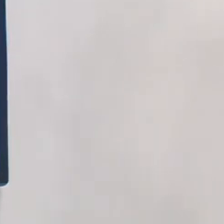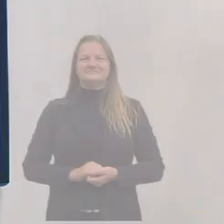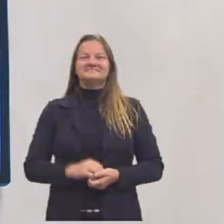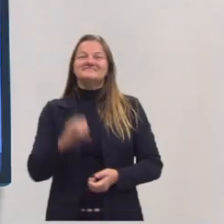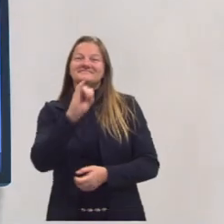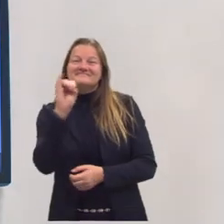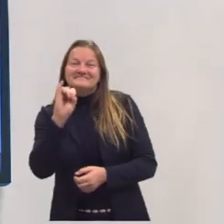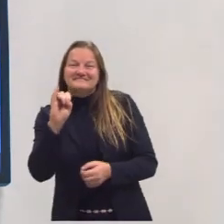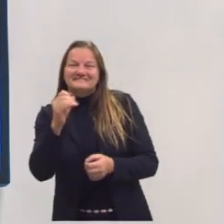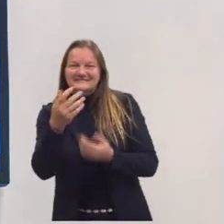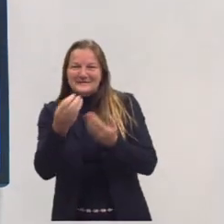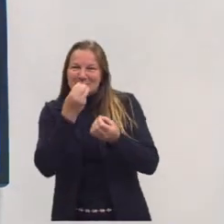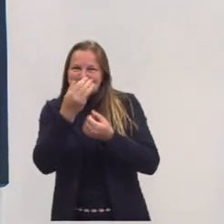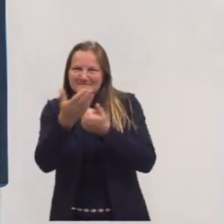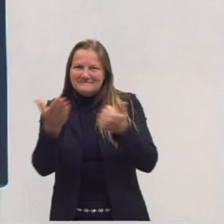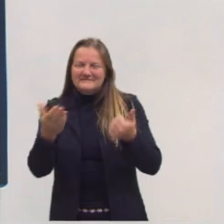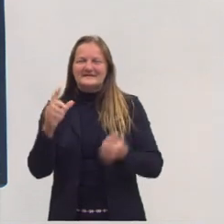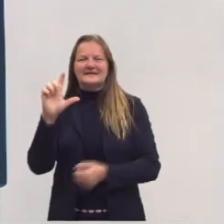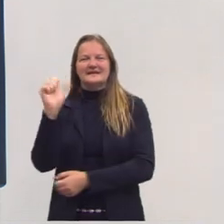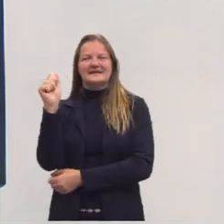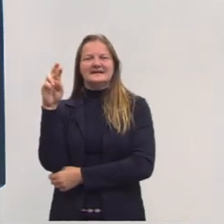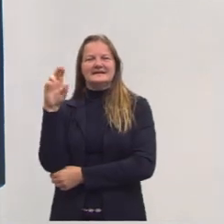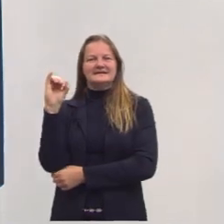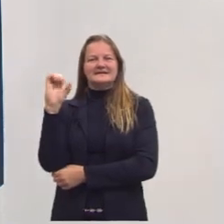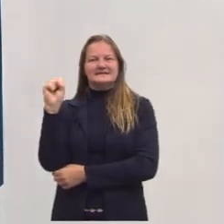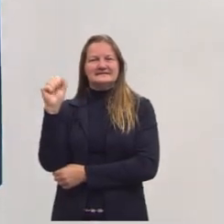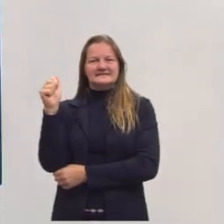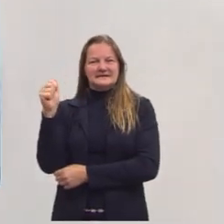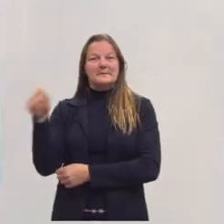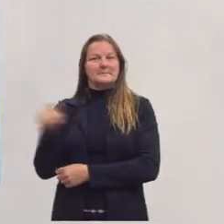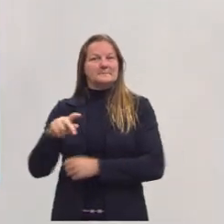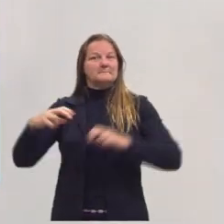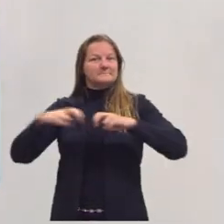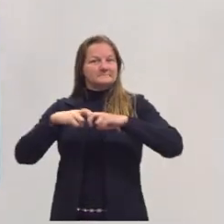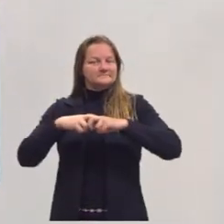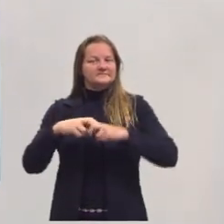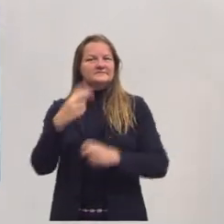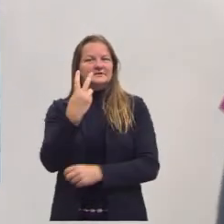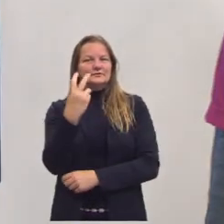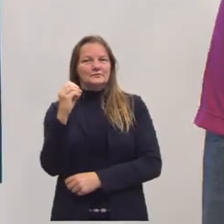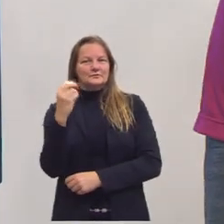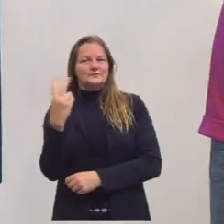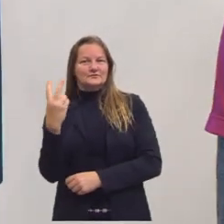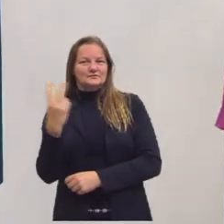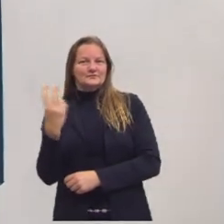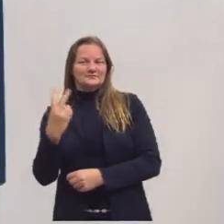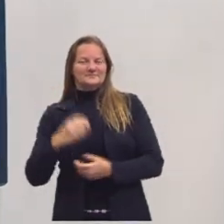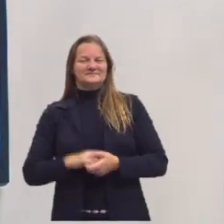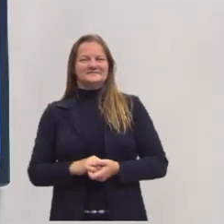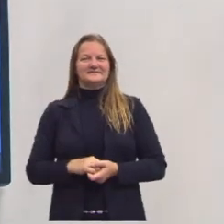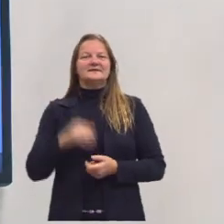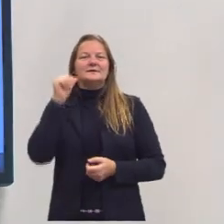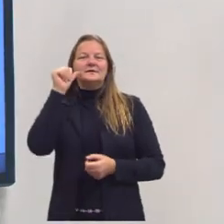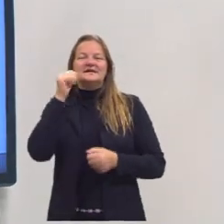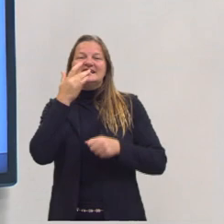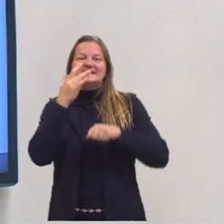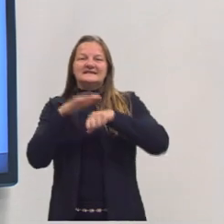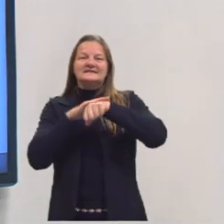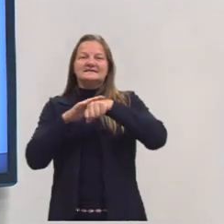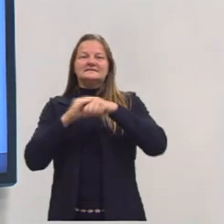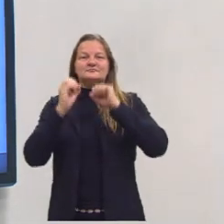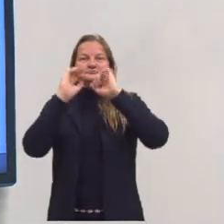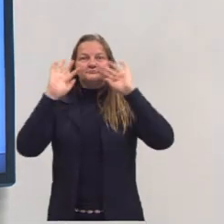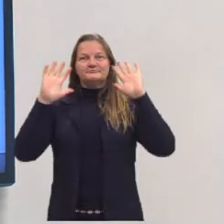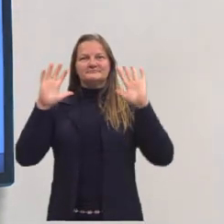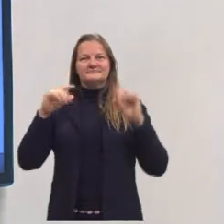Olá pessoal Eu me chamo Larissa e só professora de física do Pré Enem 2020 dois eu sou uma mulher branca de pele